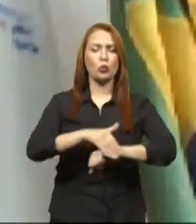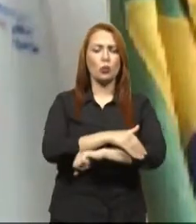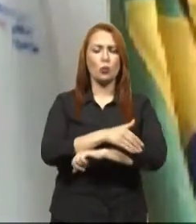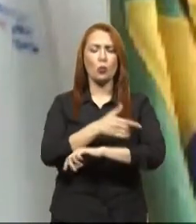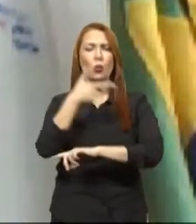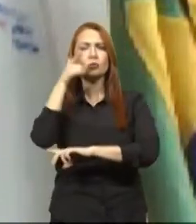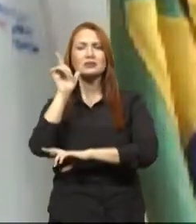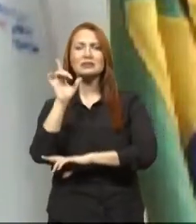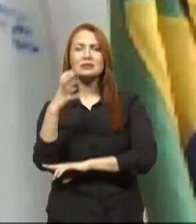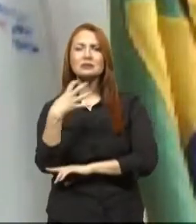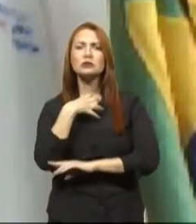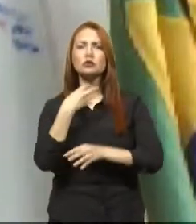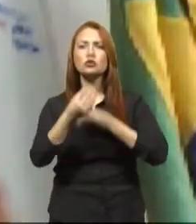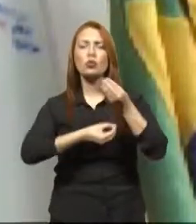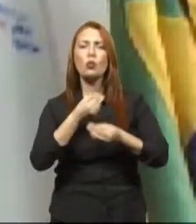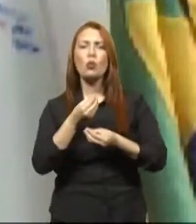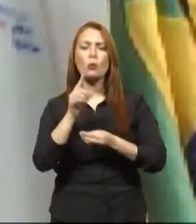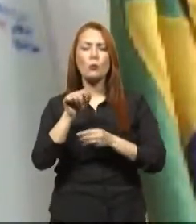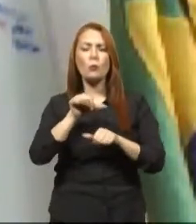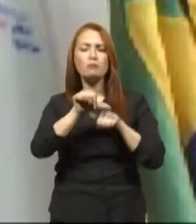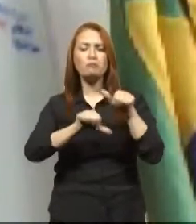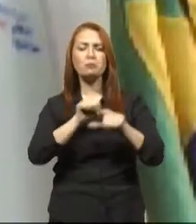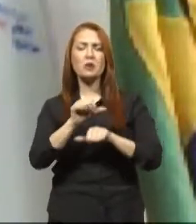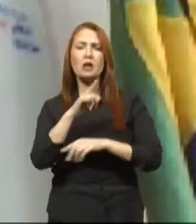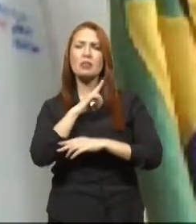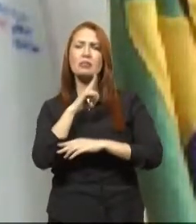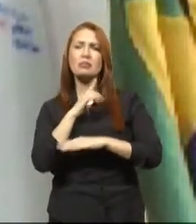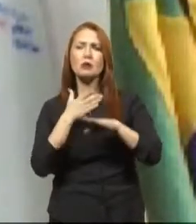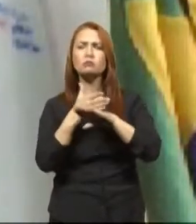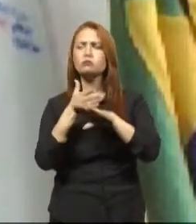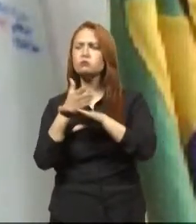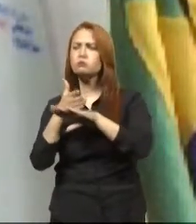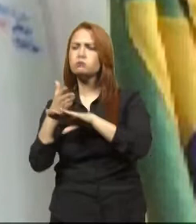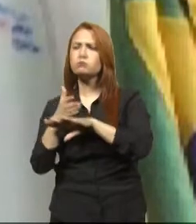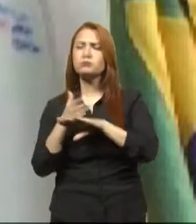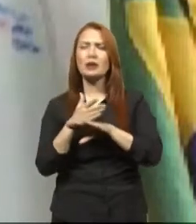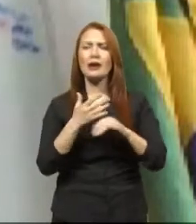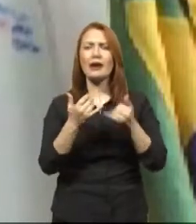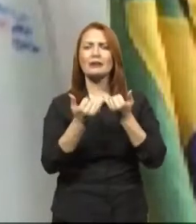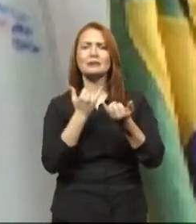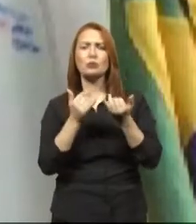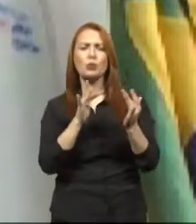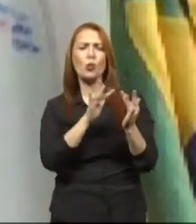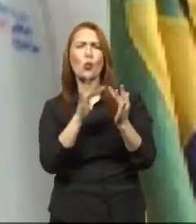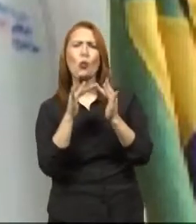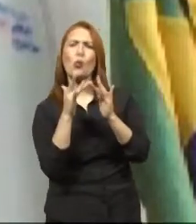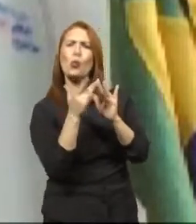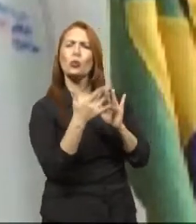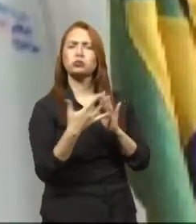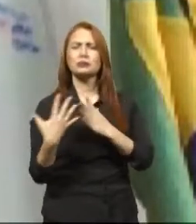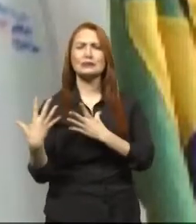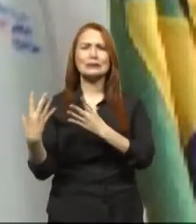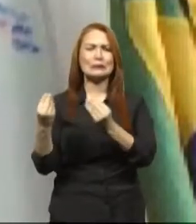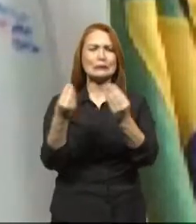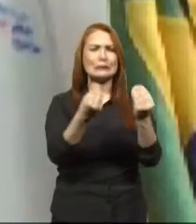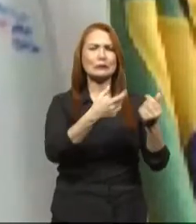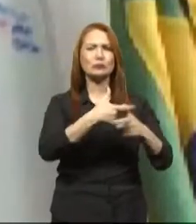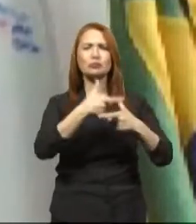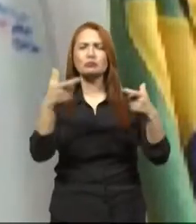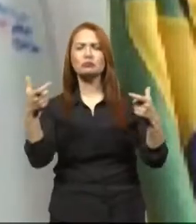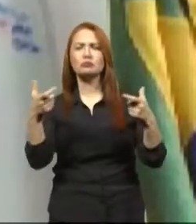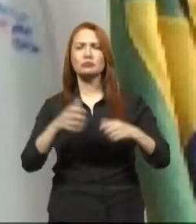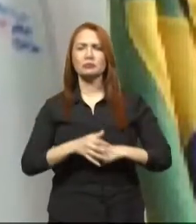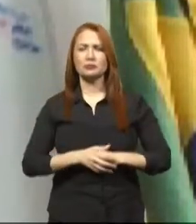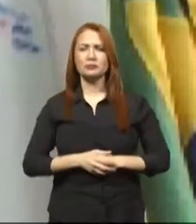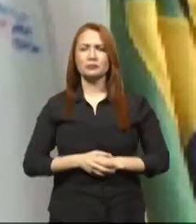conseguir ter um universo gigantesco de sensores e dispositivos conectados ao mesmo tempo numa área muito restrita e com latências